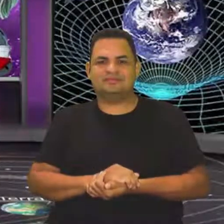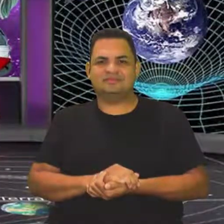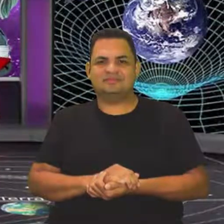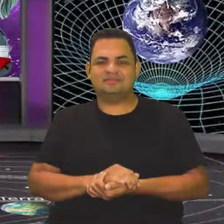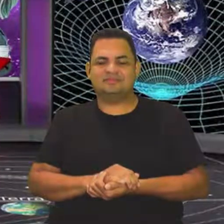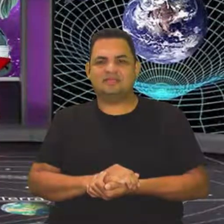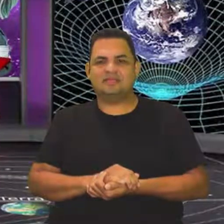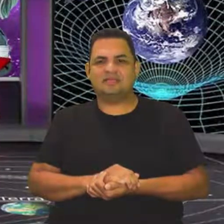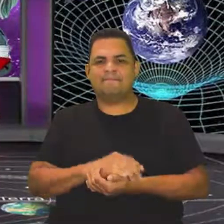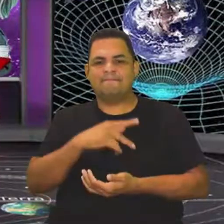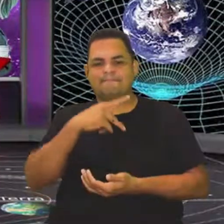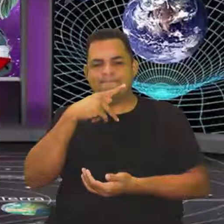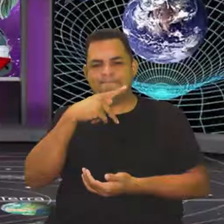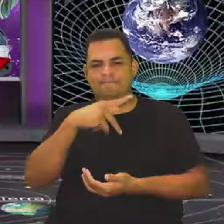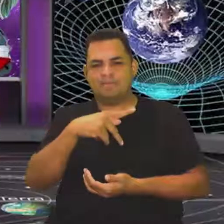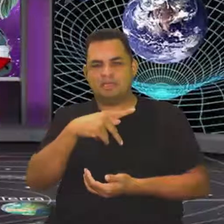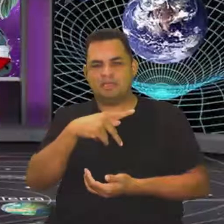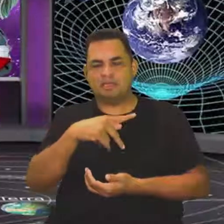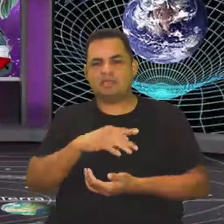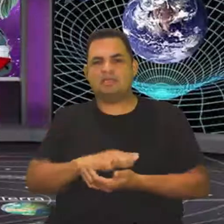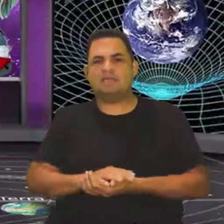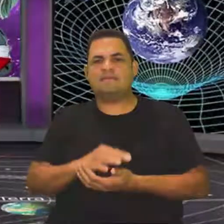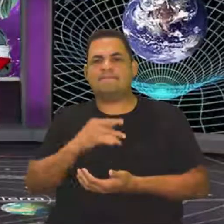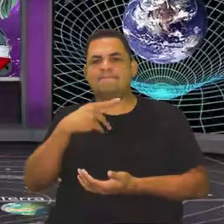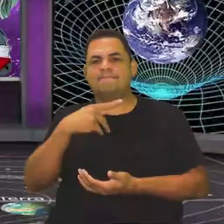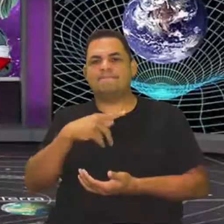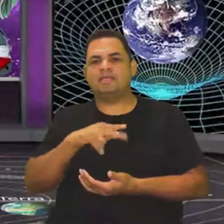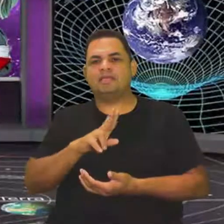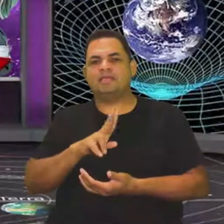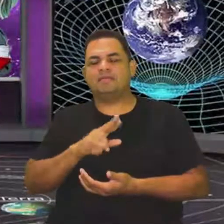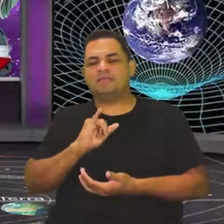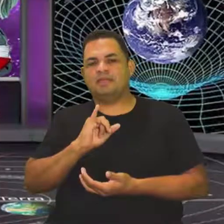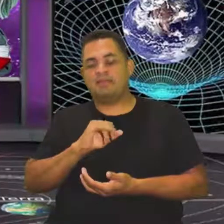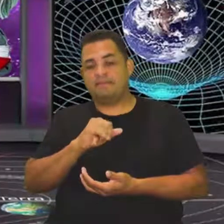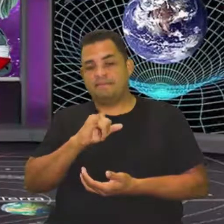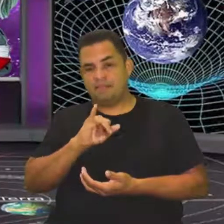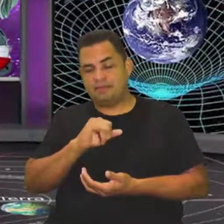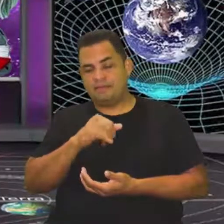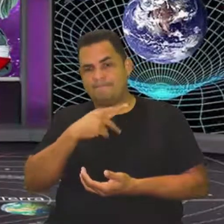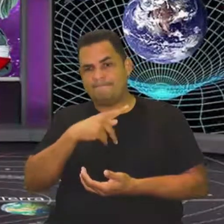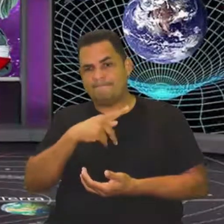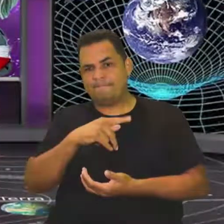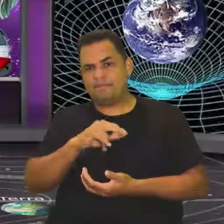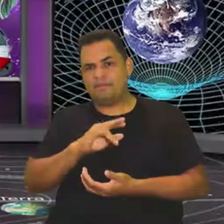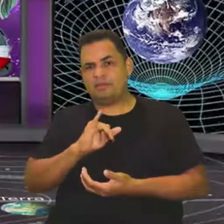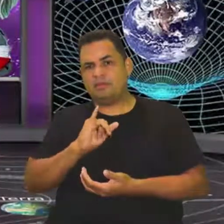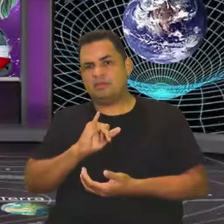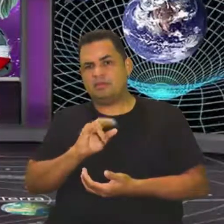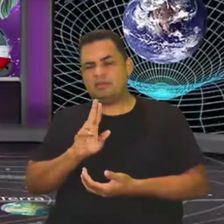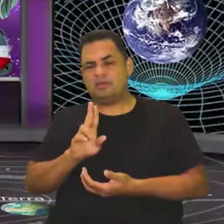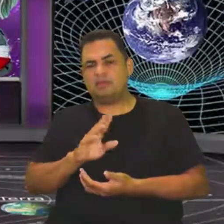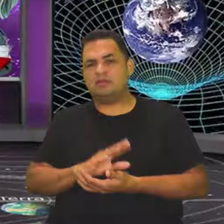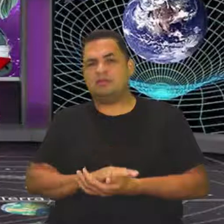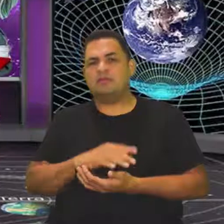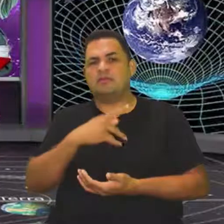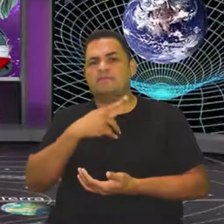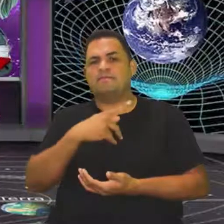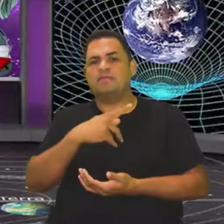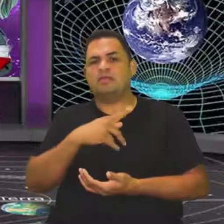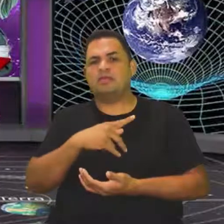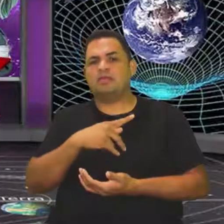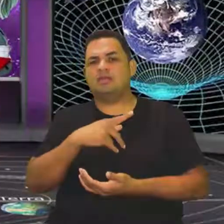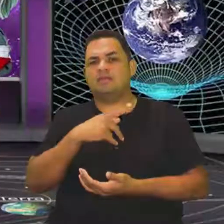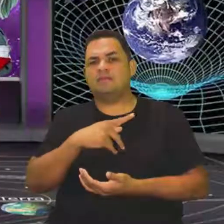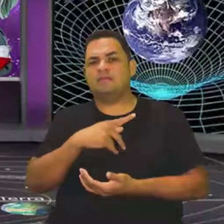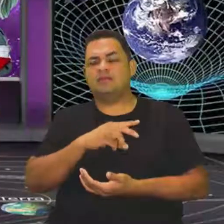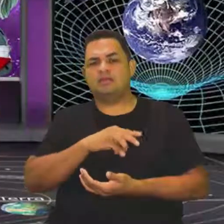né? Então a potência é π. É só você lembrar. Pensou no π, pensou na potência. O que é? P é de potência, I é de corrente e U é